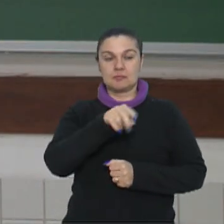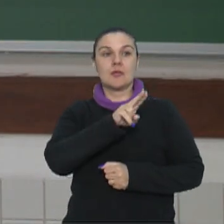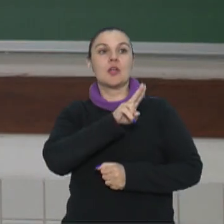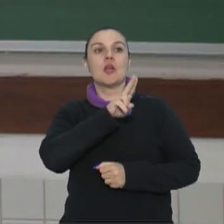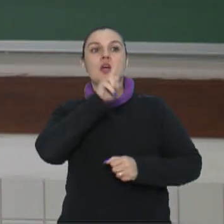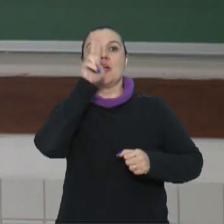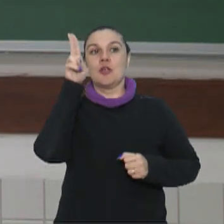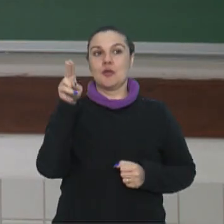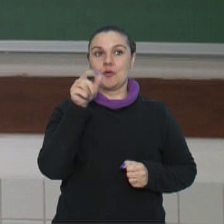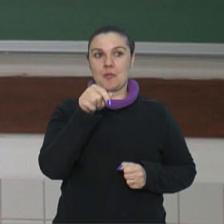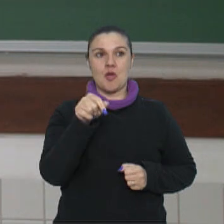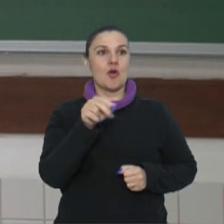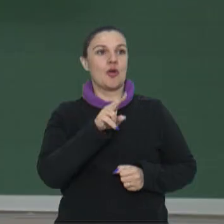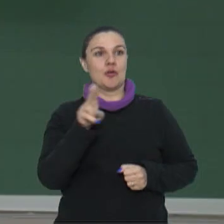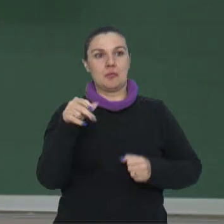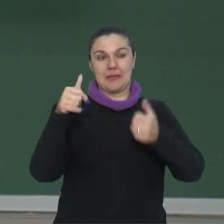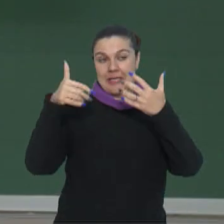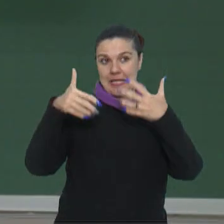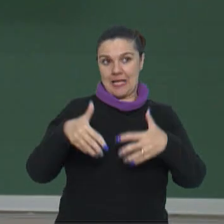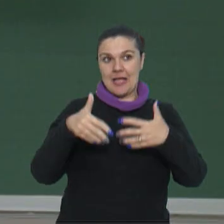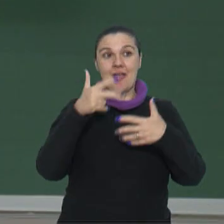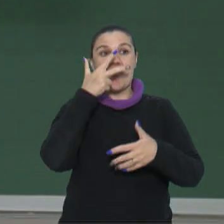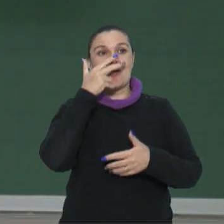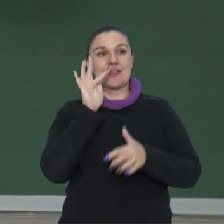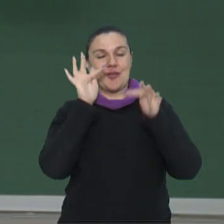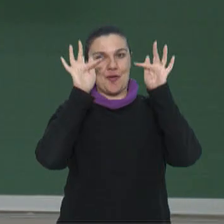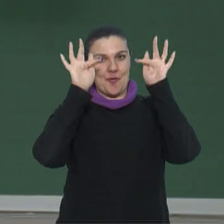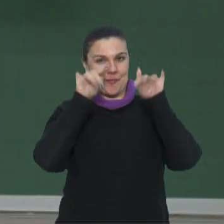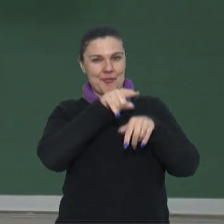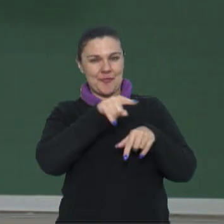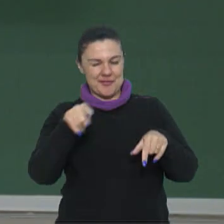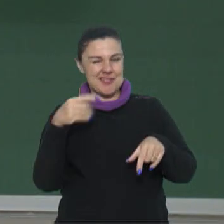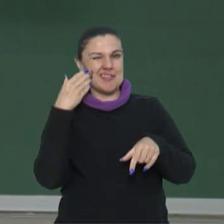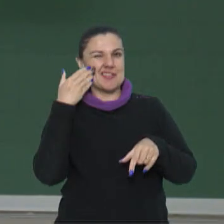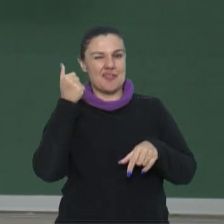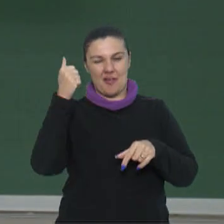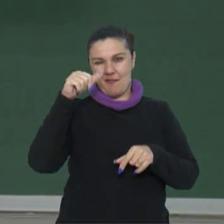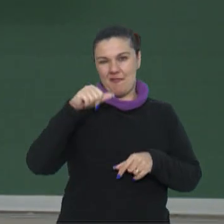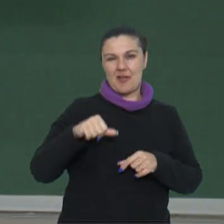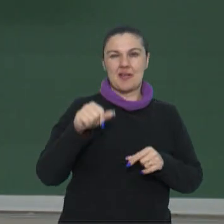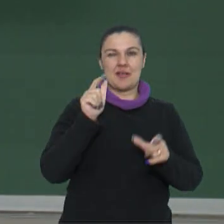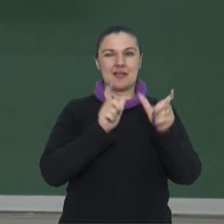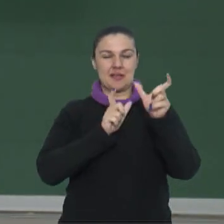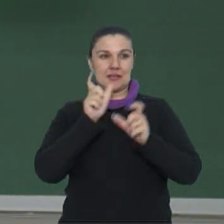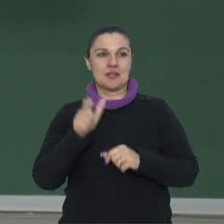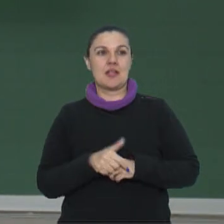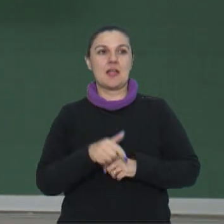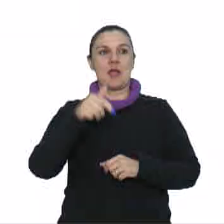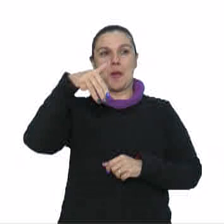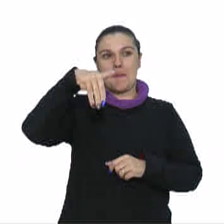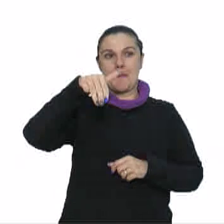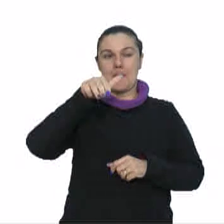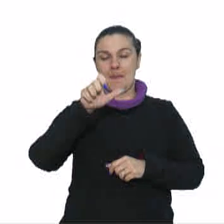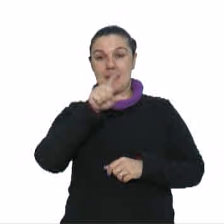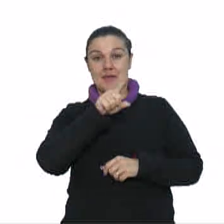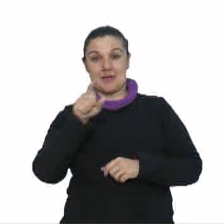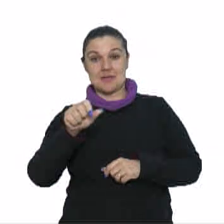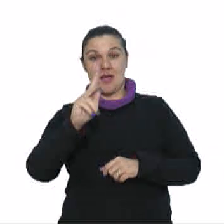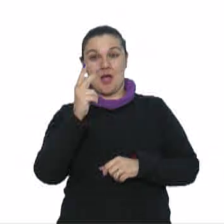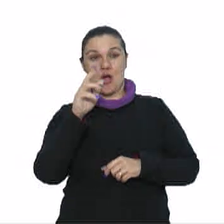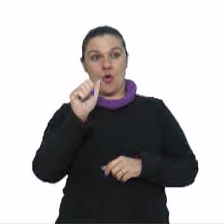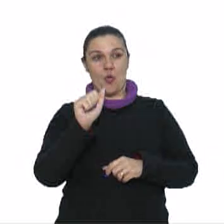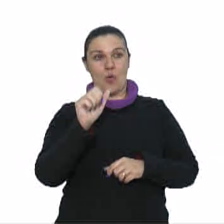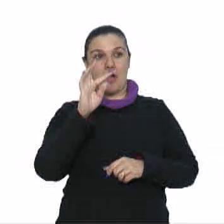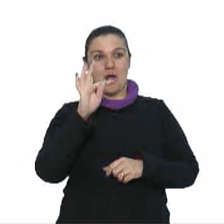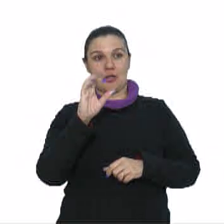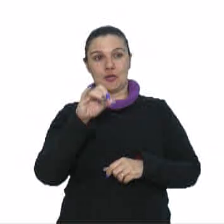Nezahualcóyotl. Oh, eu tô falando até o final da aula, vocês vão ficar especialistas em Nahuatl. Rei da cidade de Texcoco,